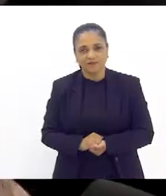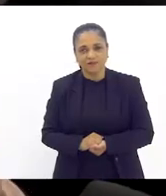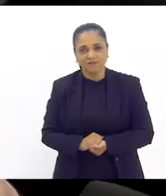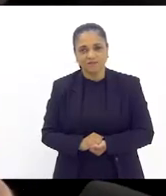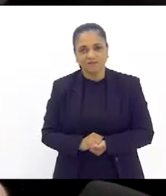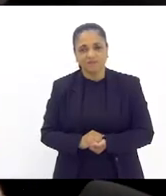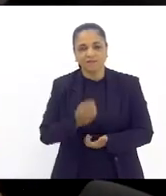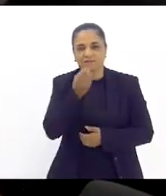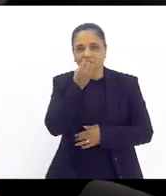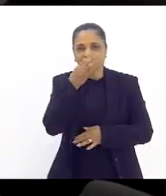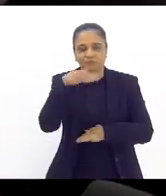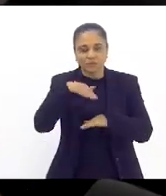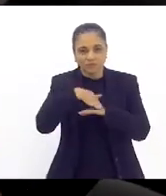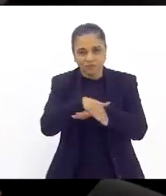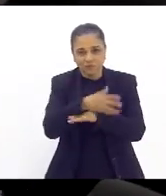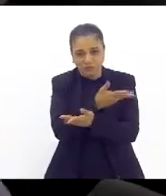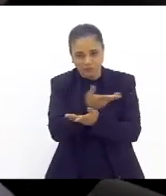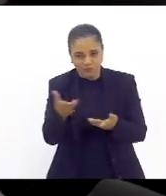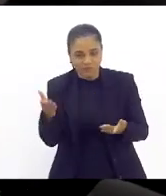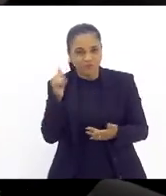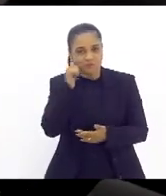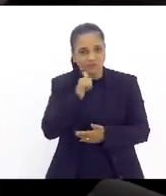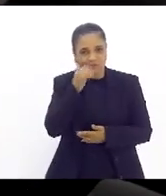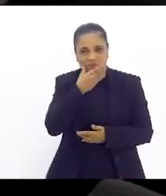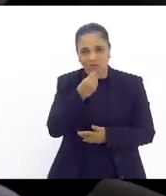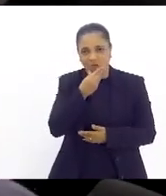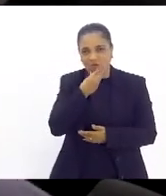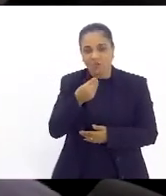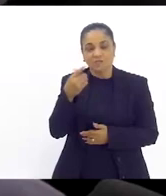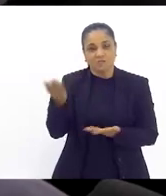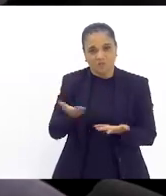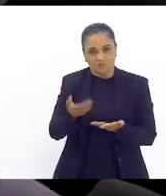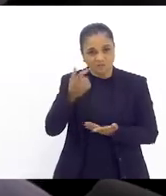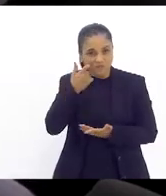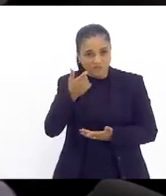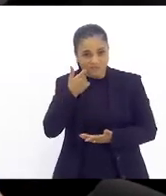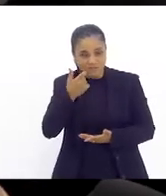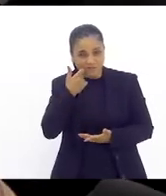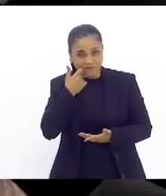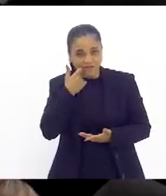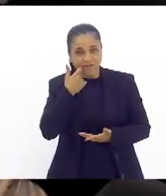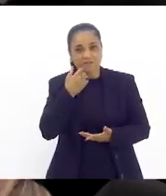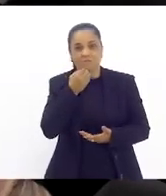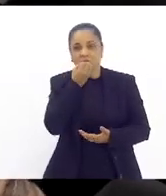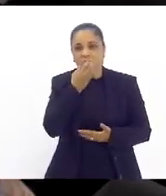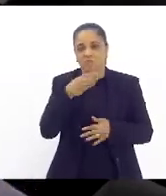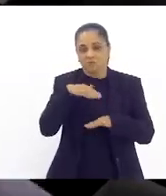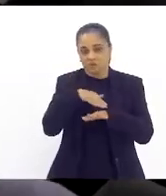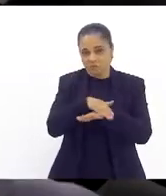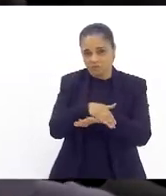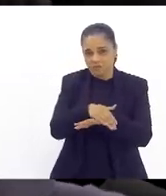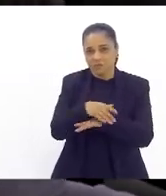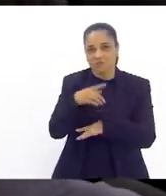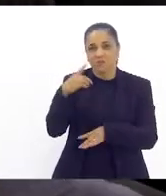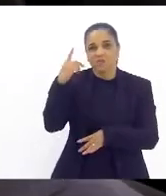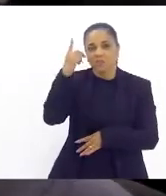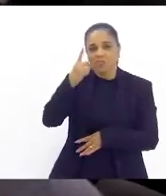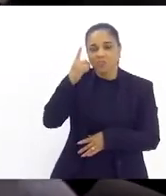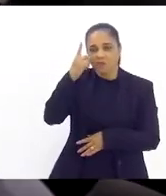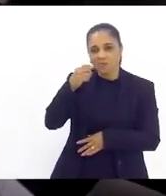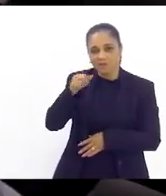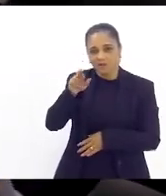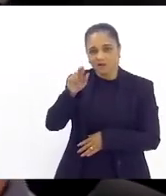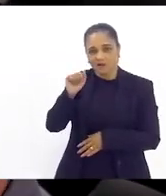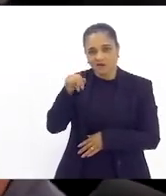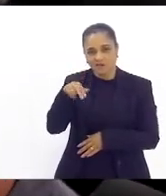Boa noite Boa noite a todos aqui né A Noite longa sexta-feira primeiramente eu dou Boa noite ao Deputado Thiago Rangel